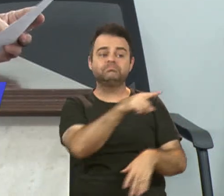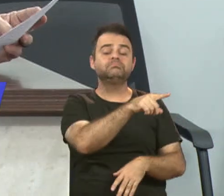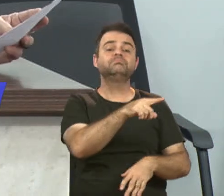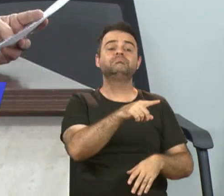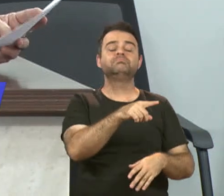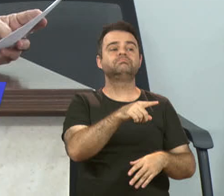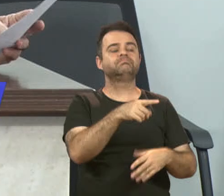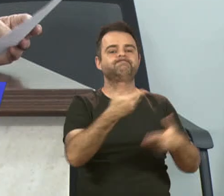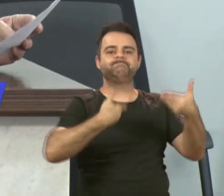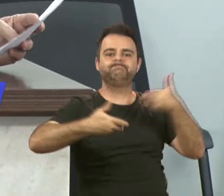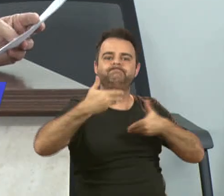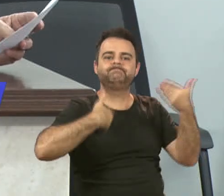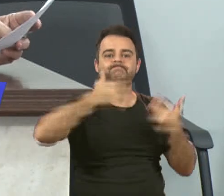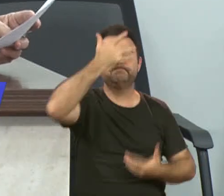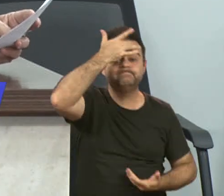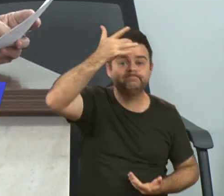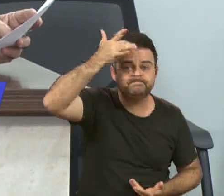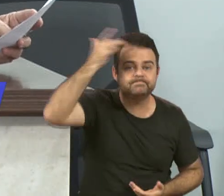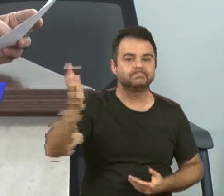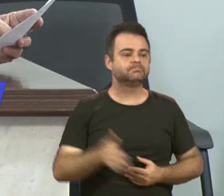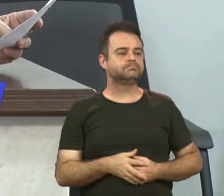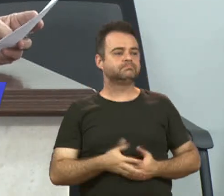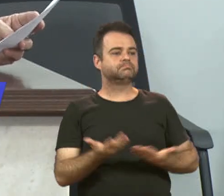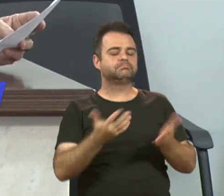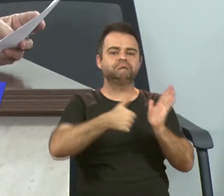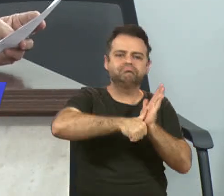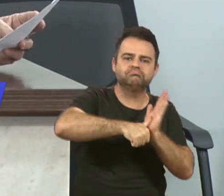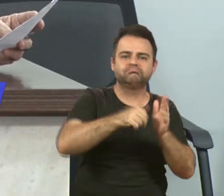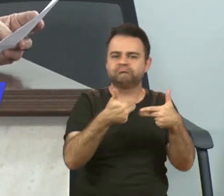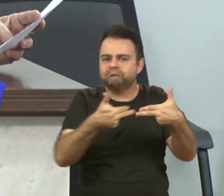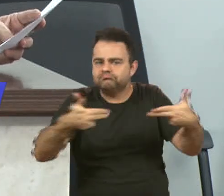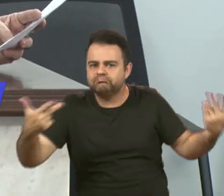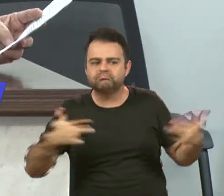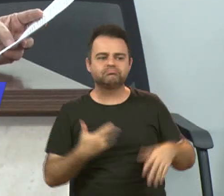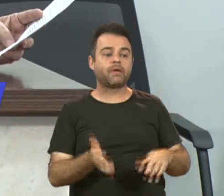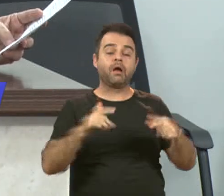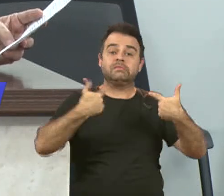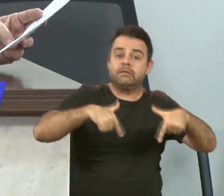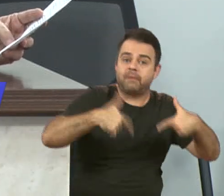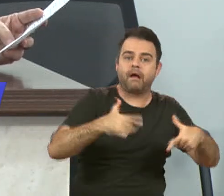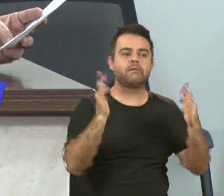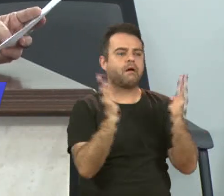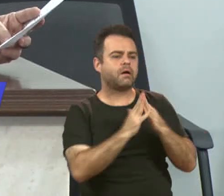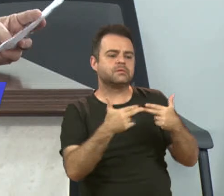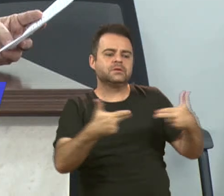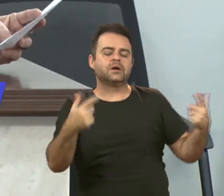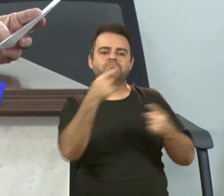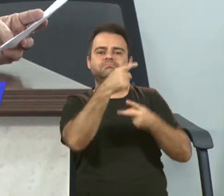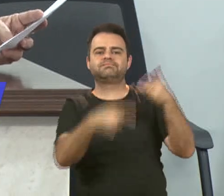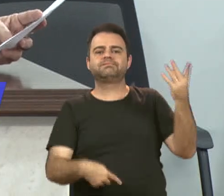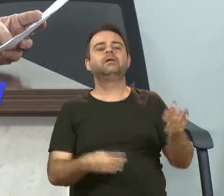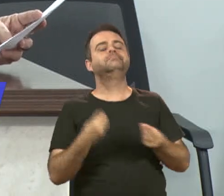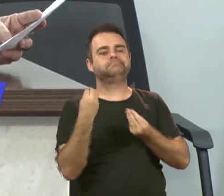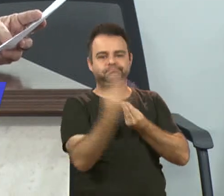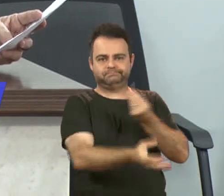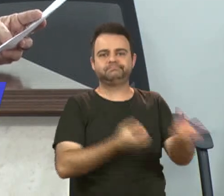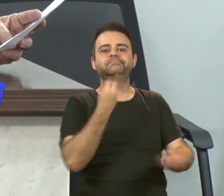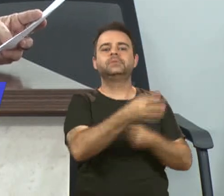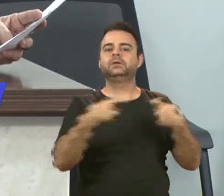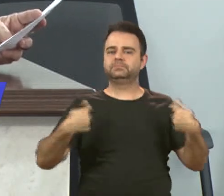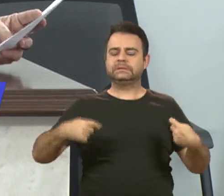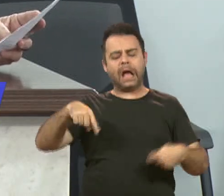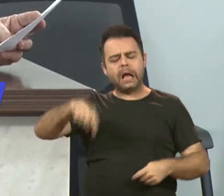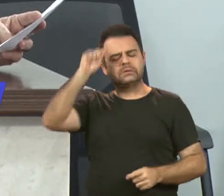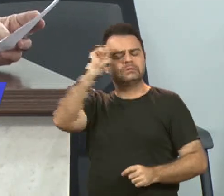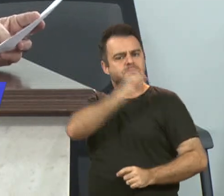à moradia, a oportunidades. Os desafios aqui para Rio Preto. Avançamos nos últimos anos.